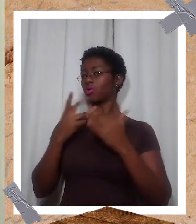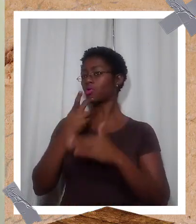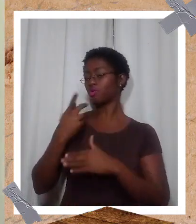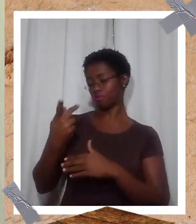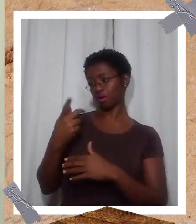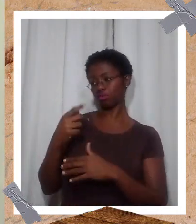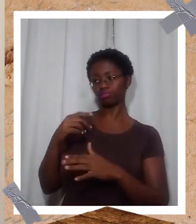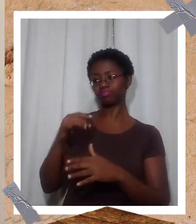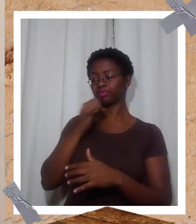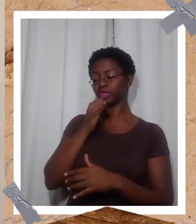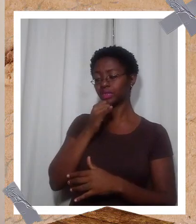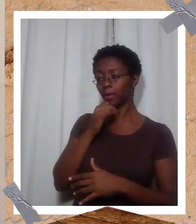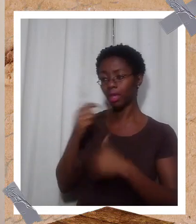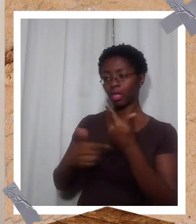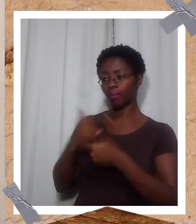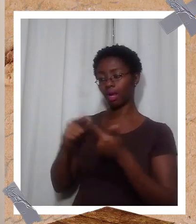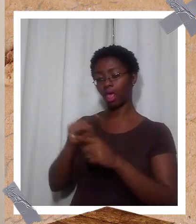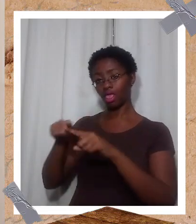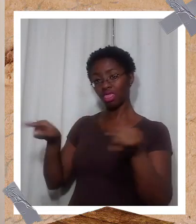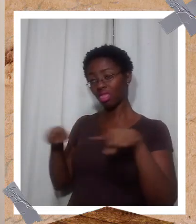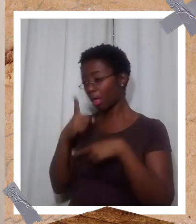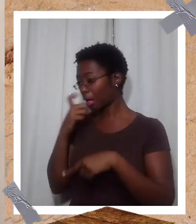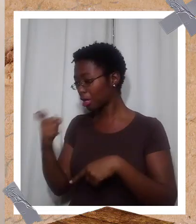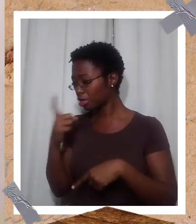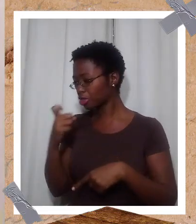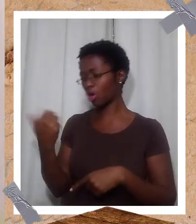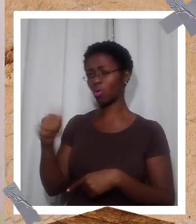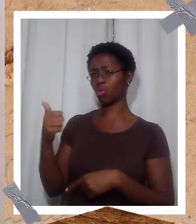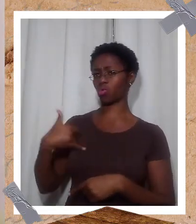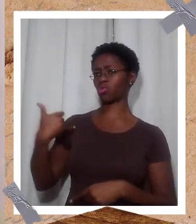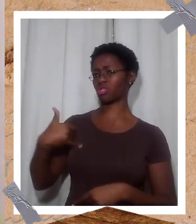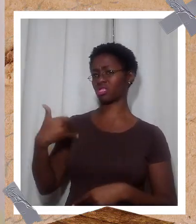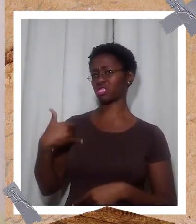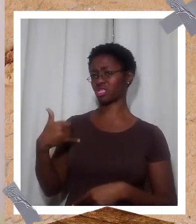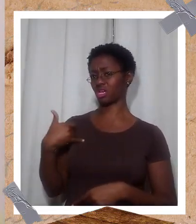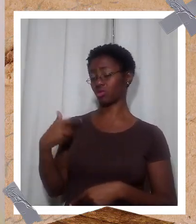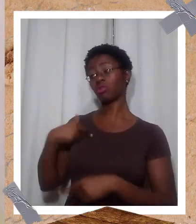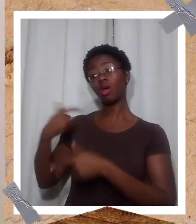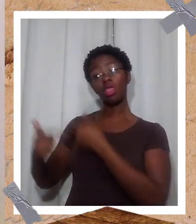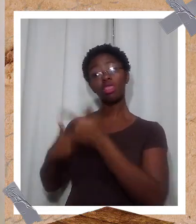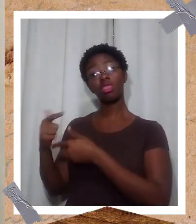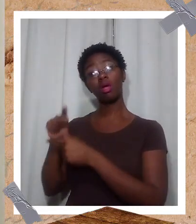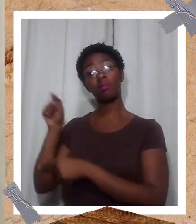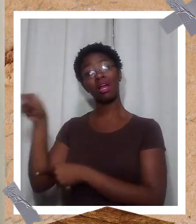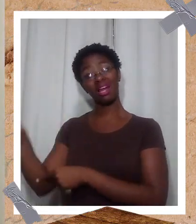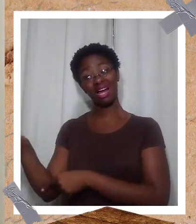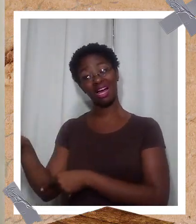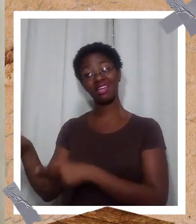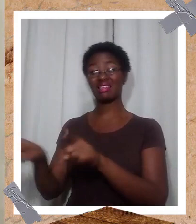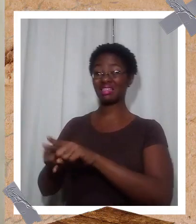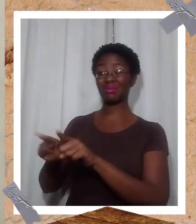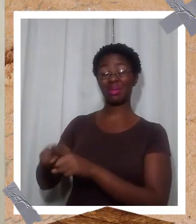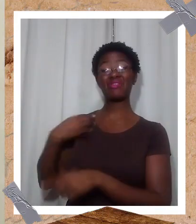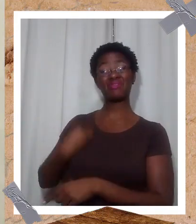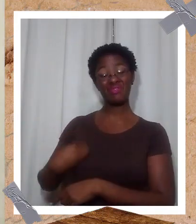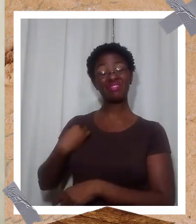com 11 anos de idade, porém, trabalhar no lixão e viver mesmo do trabalho do lixão, eu começo